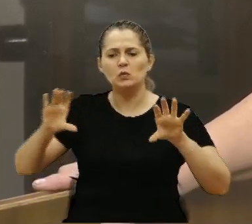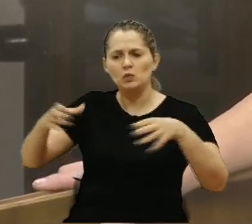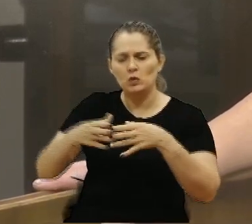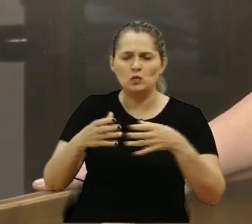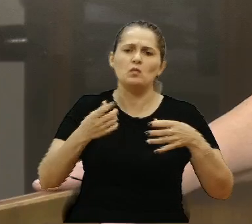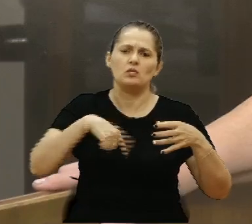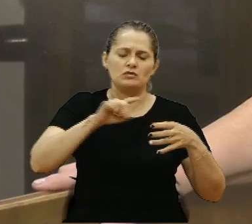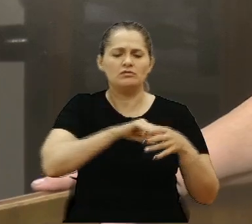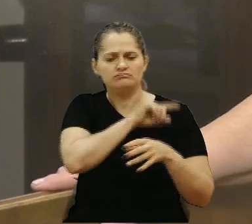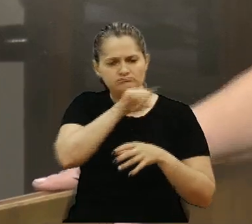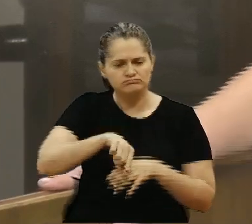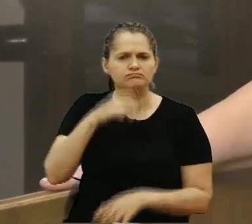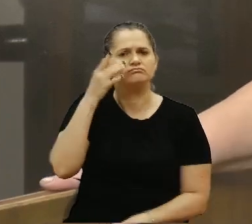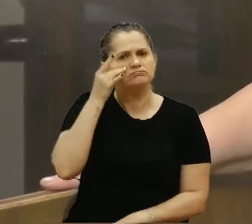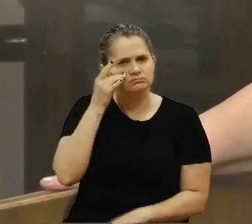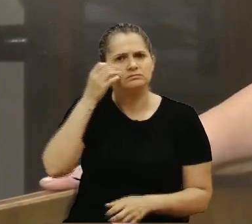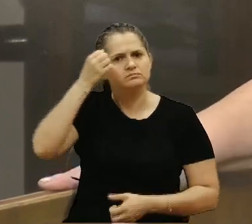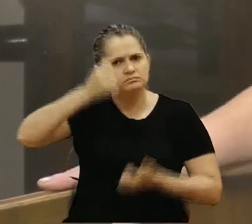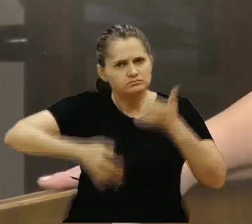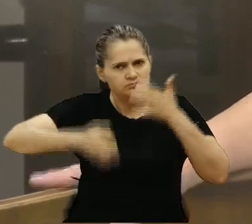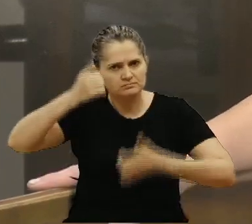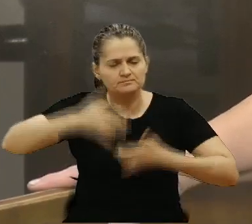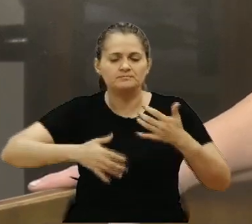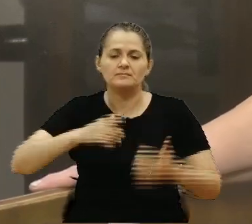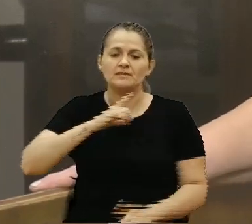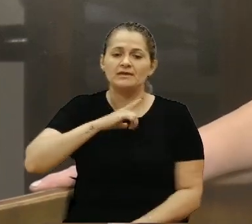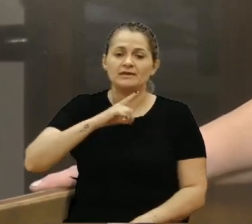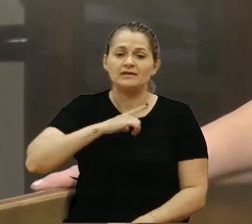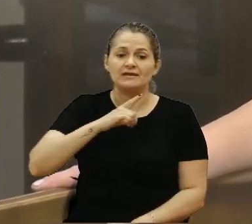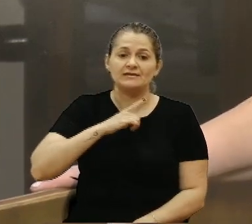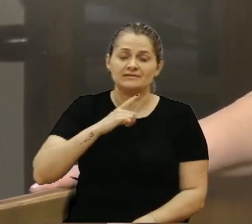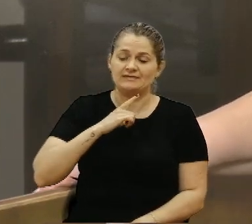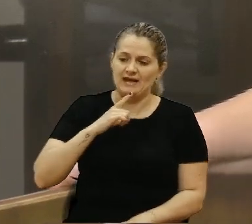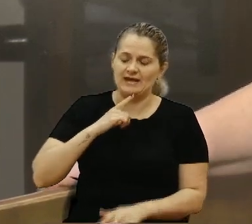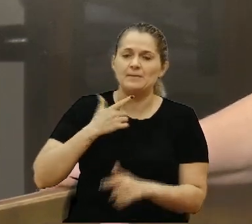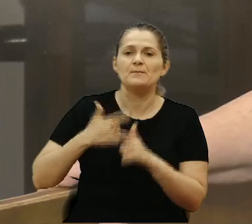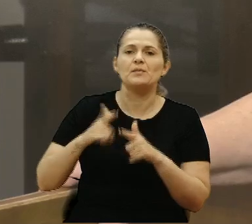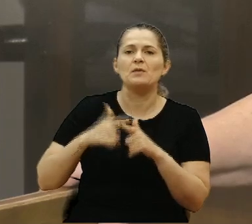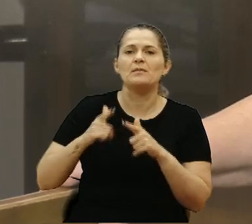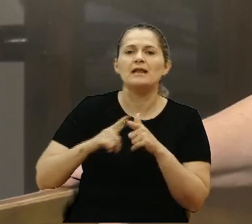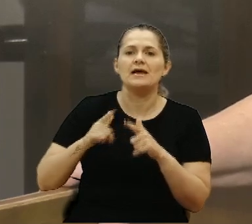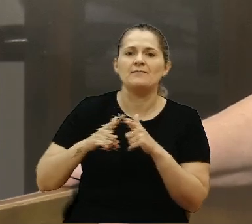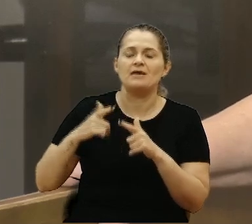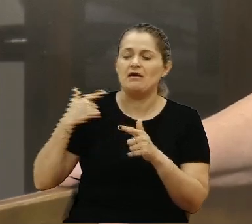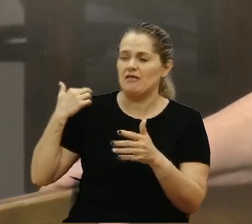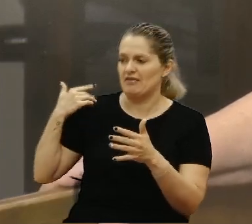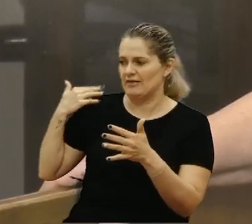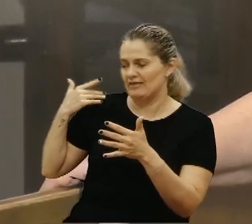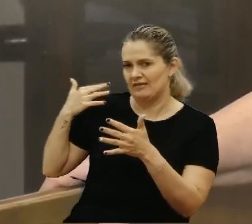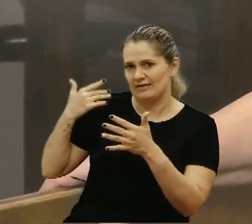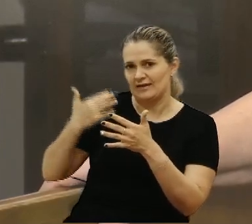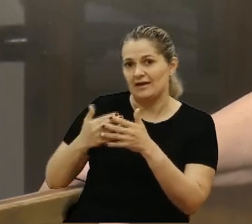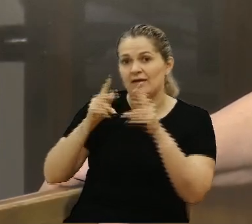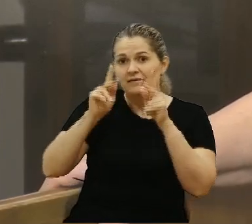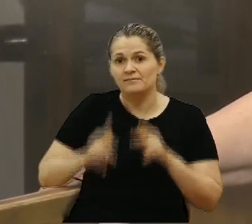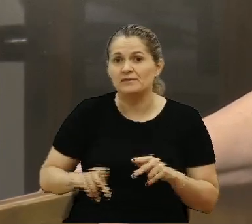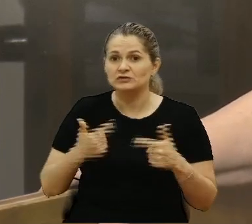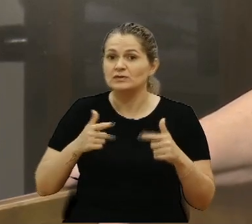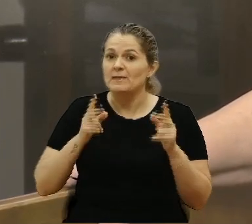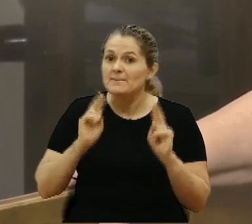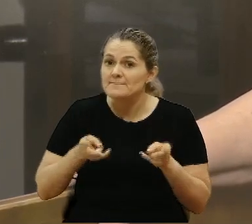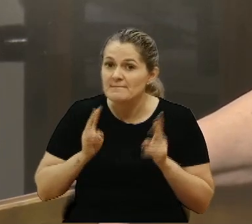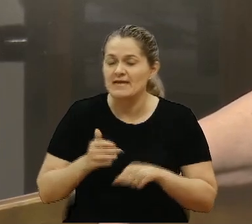aqui pessoalmente explicar. Nós temos distorções históricas com pessoas que trabalham no mesmo